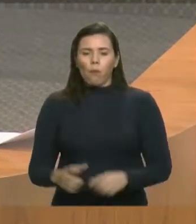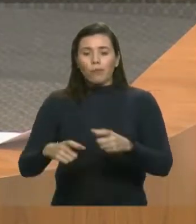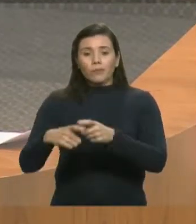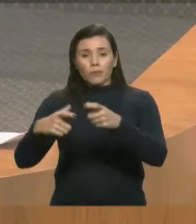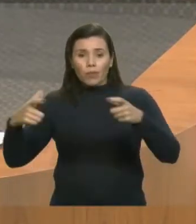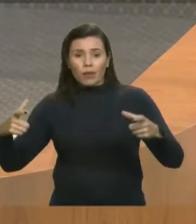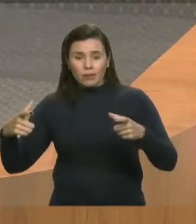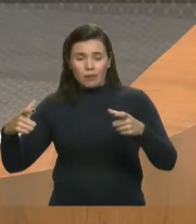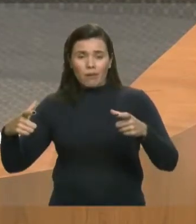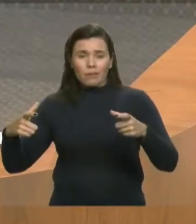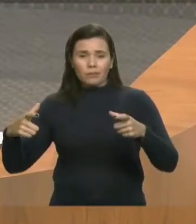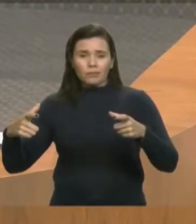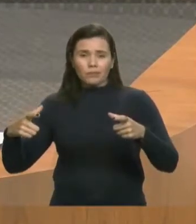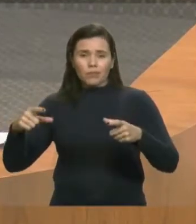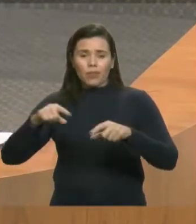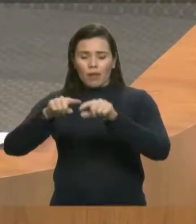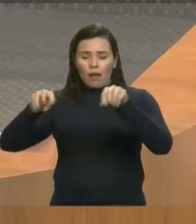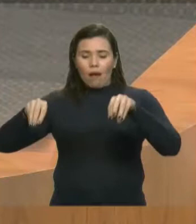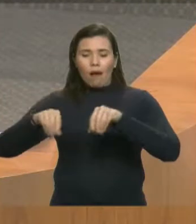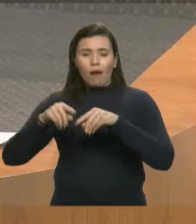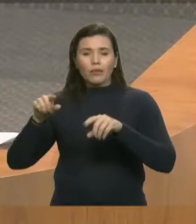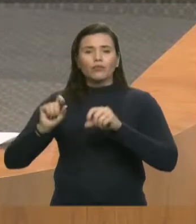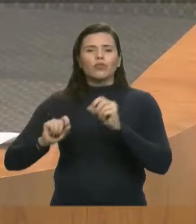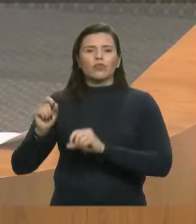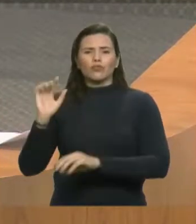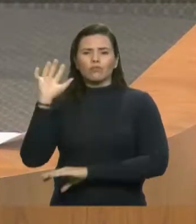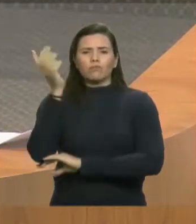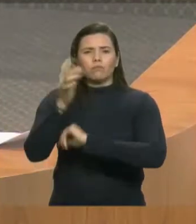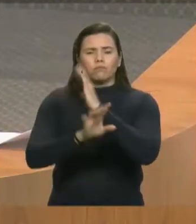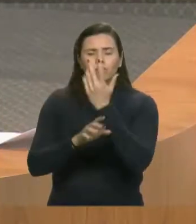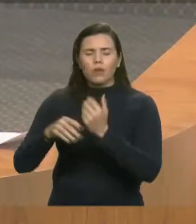estimular o aumento de conflitos, que nós já temos